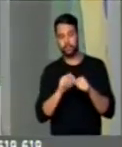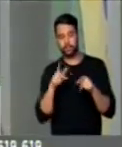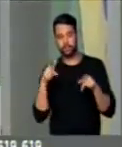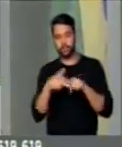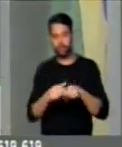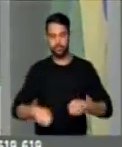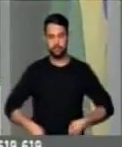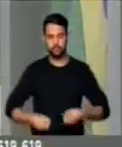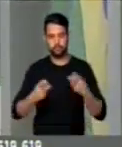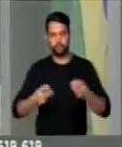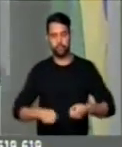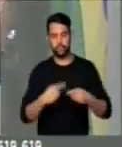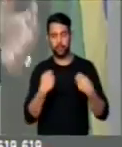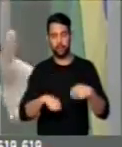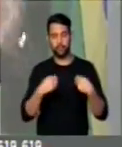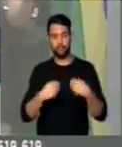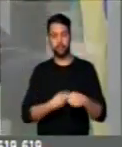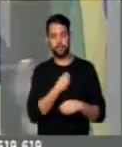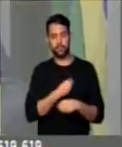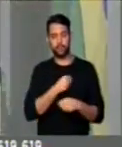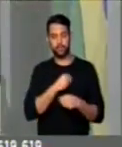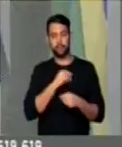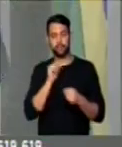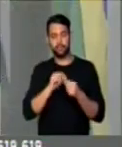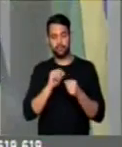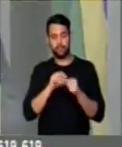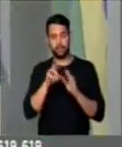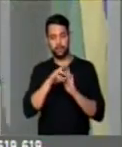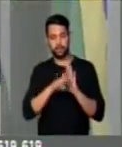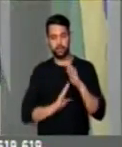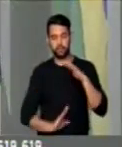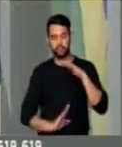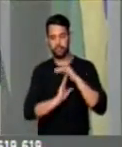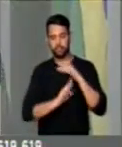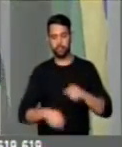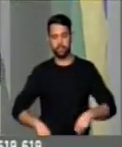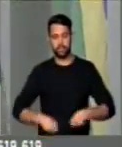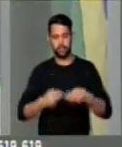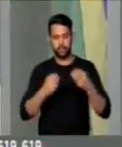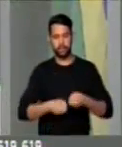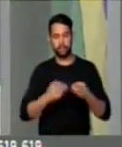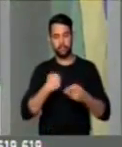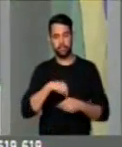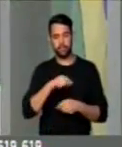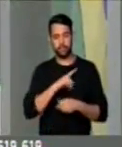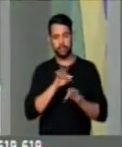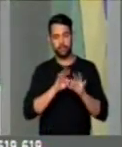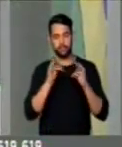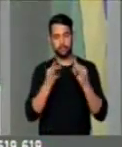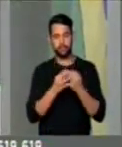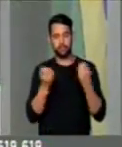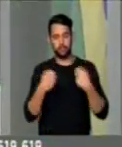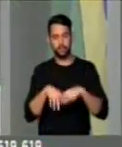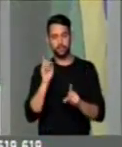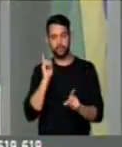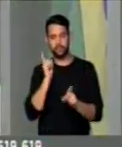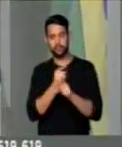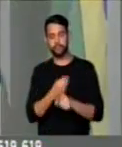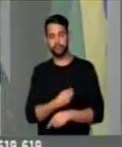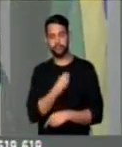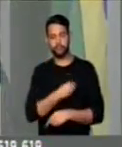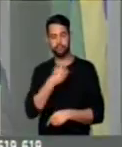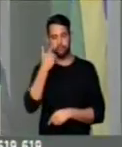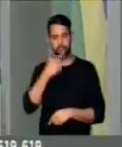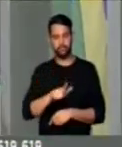corte de despesa, ali é necessário uma regulamentação do teto do limite de gasto, para que essa família possa se reencontrar